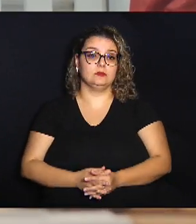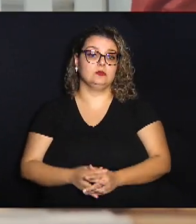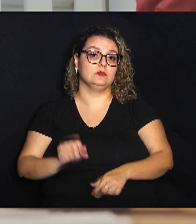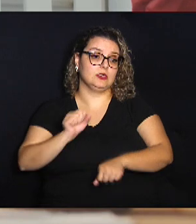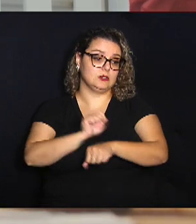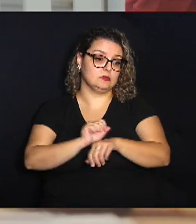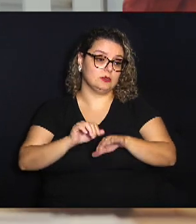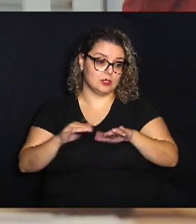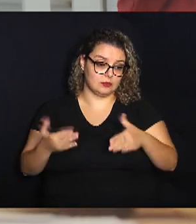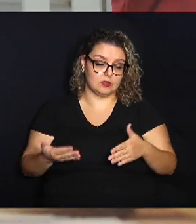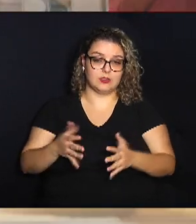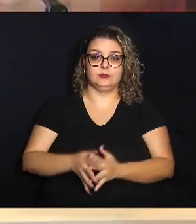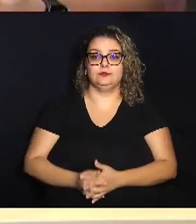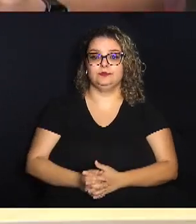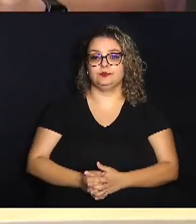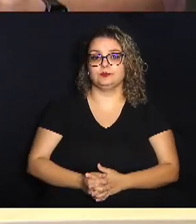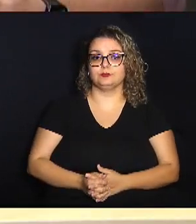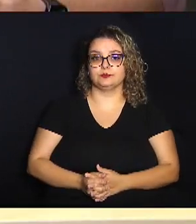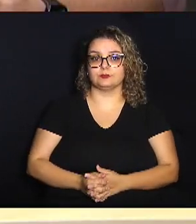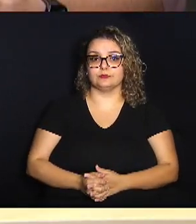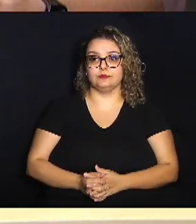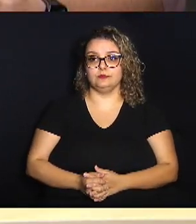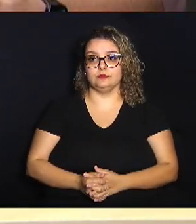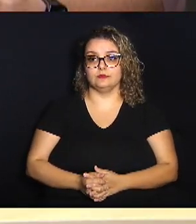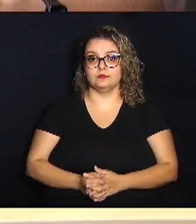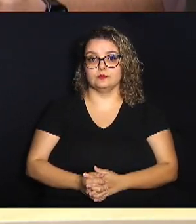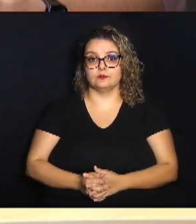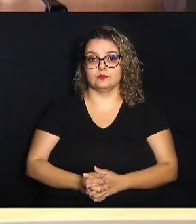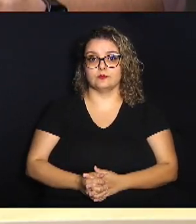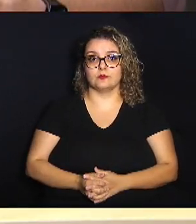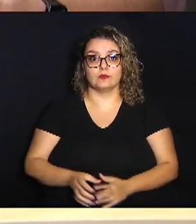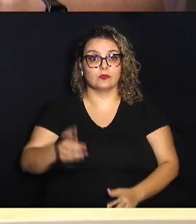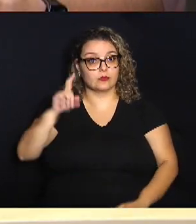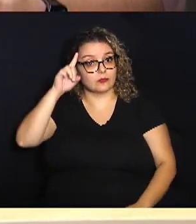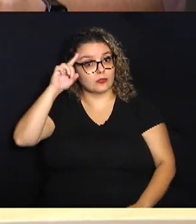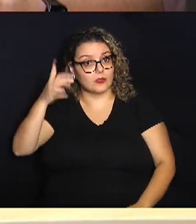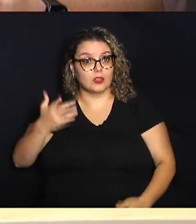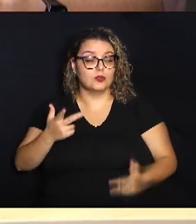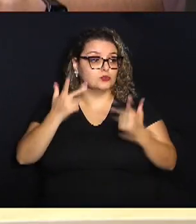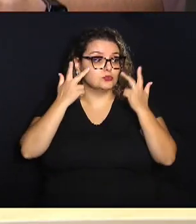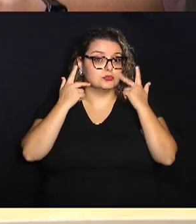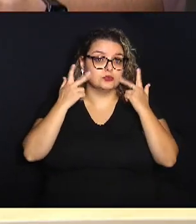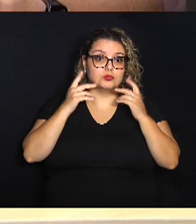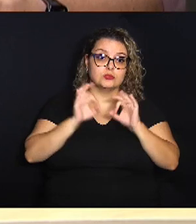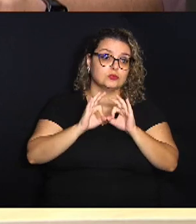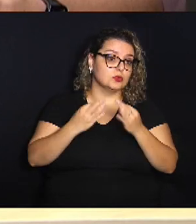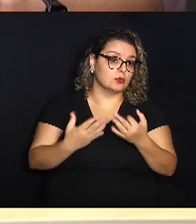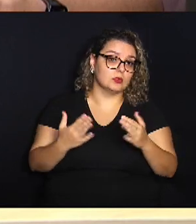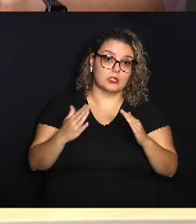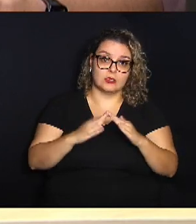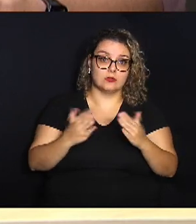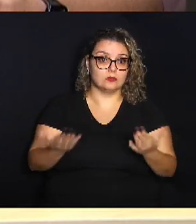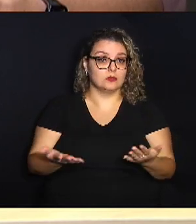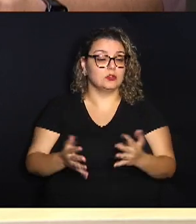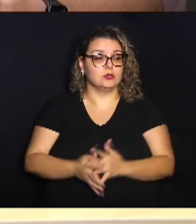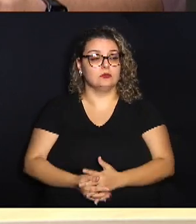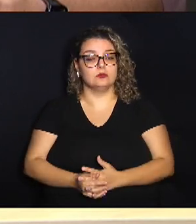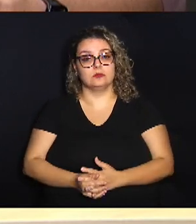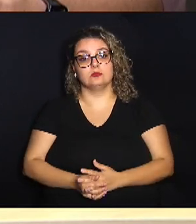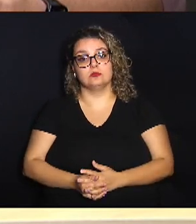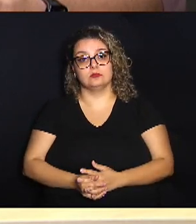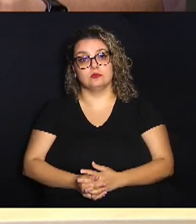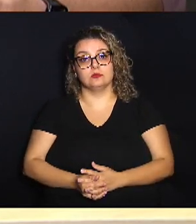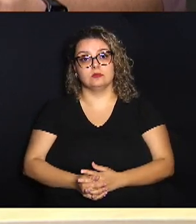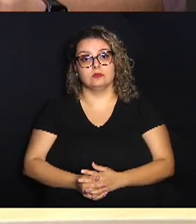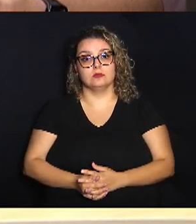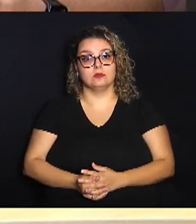mesa. É um dia que você pode passar com muita tranquilidade com seus familiares em casa e isso achata de